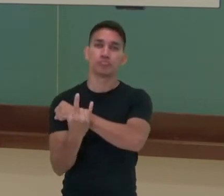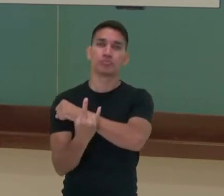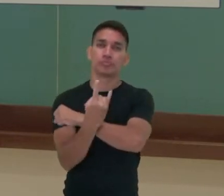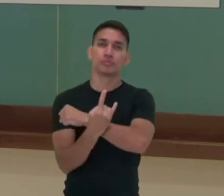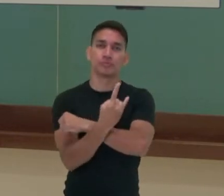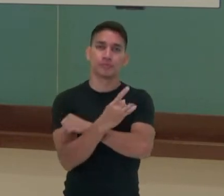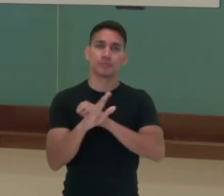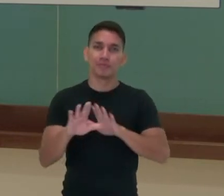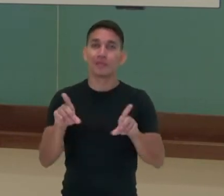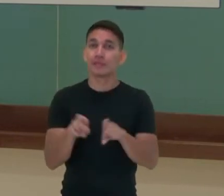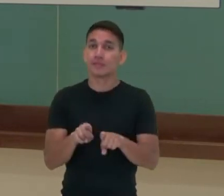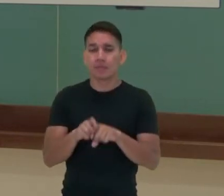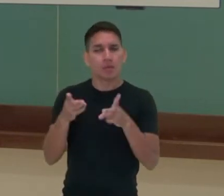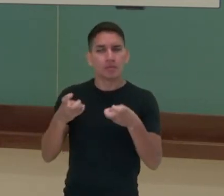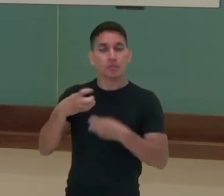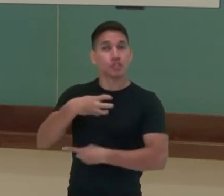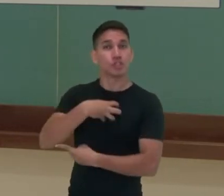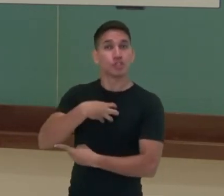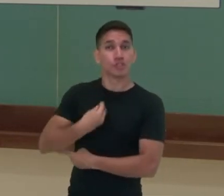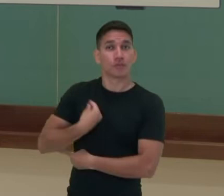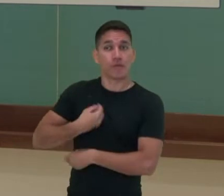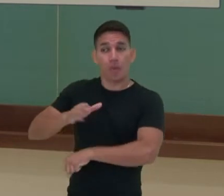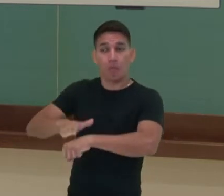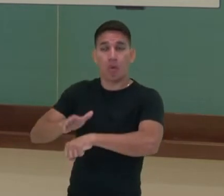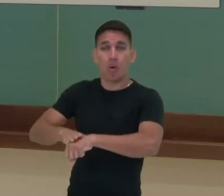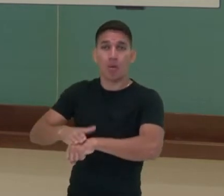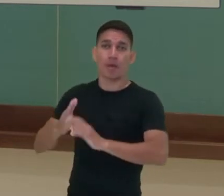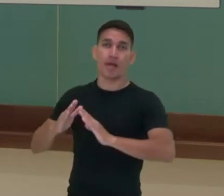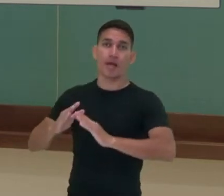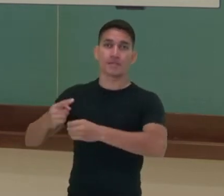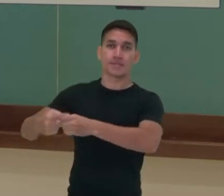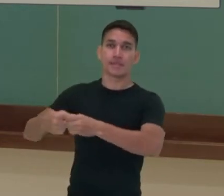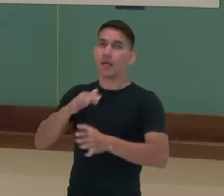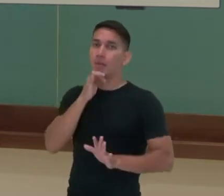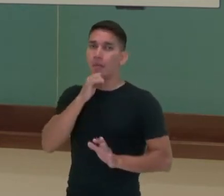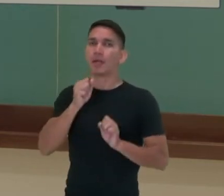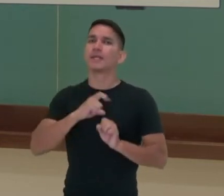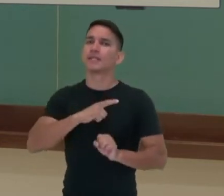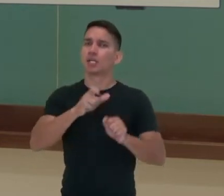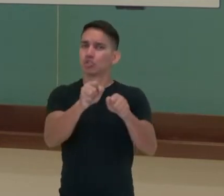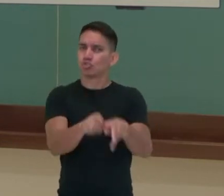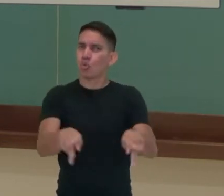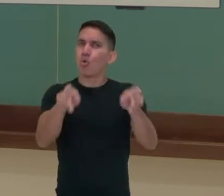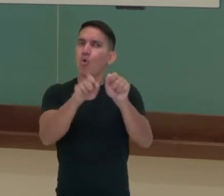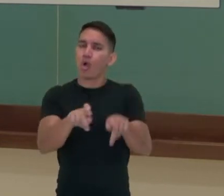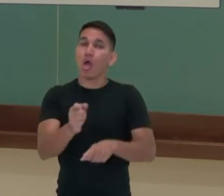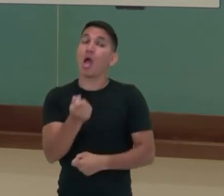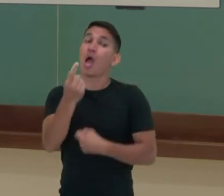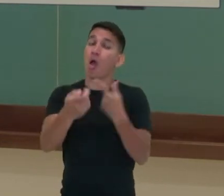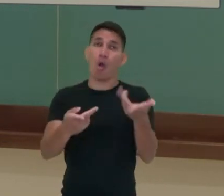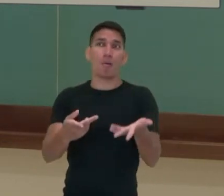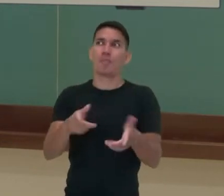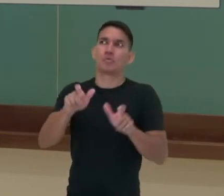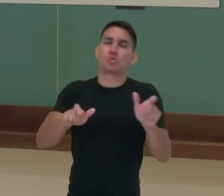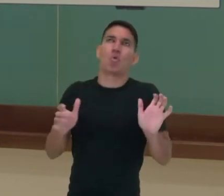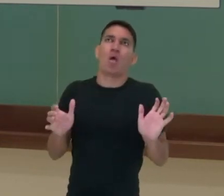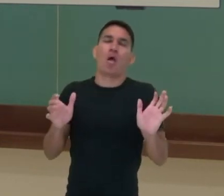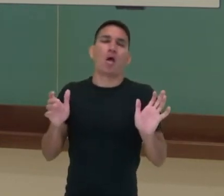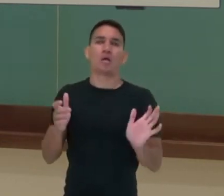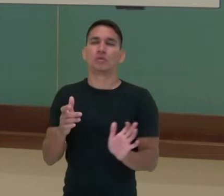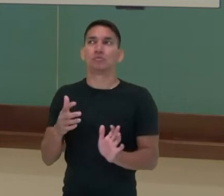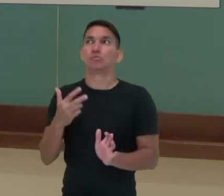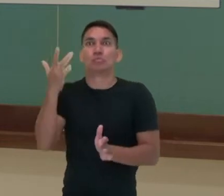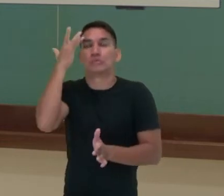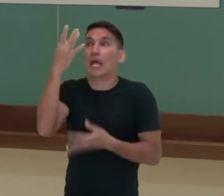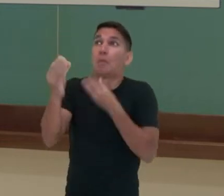E envolve um modo de vida próprio na cidade, né? Então, por exemplo, né, shopping, tem gente que não vive sem um shopping, né? Que, no